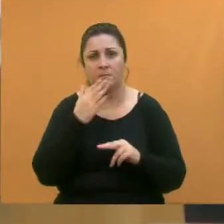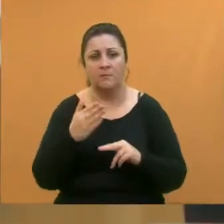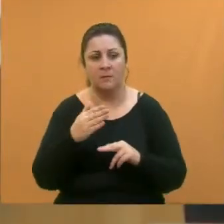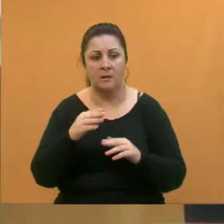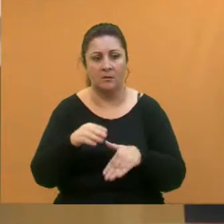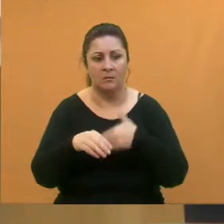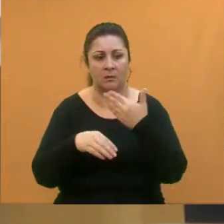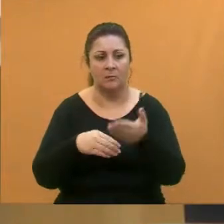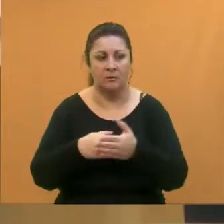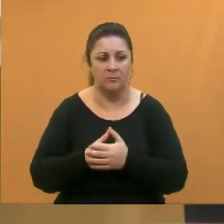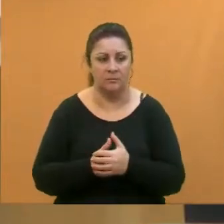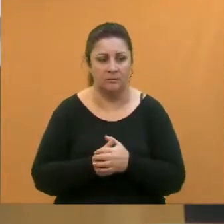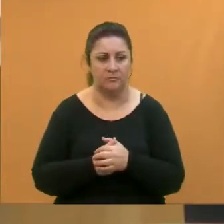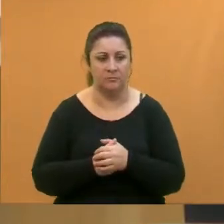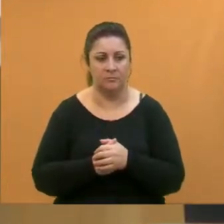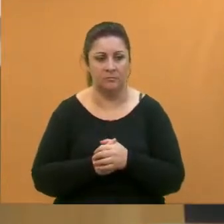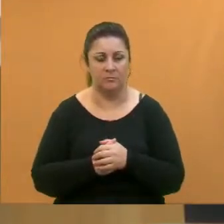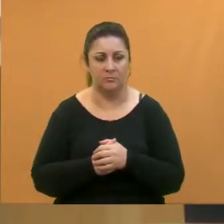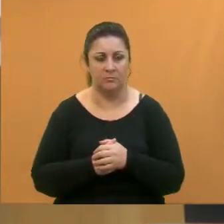prorrogação.